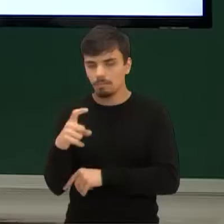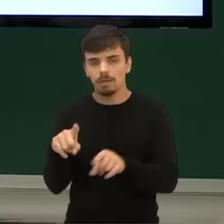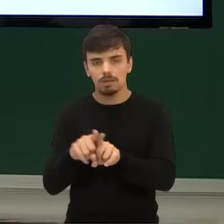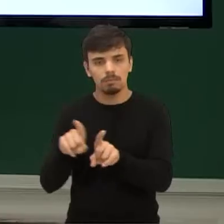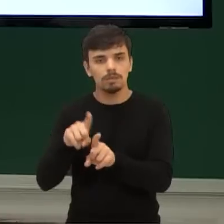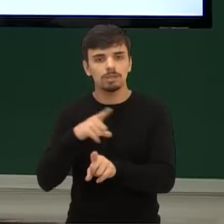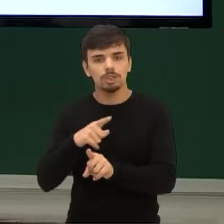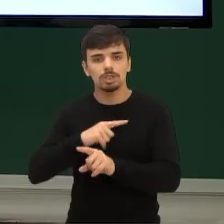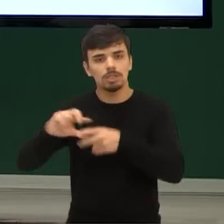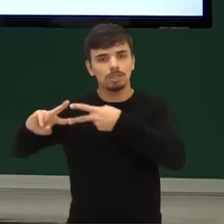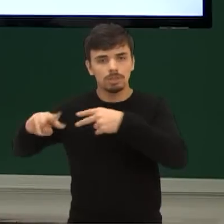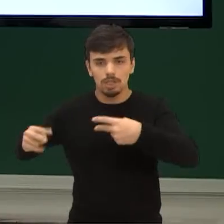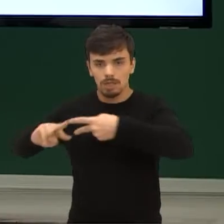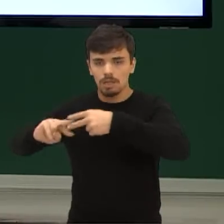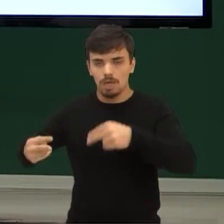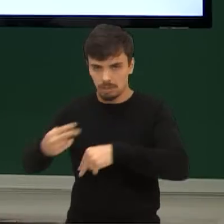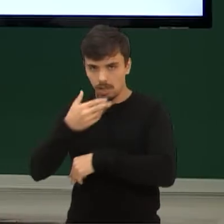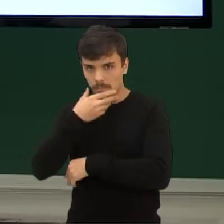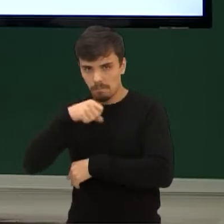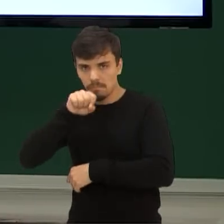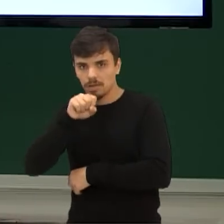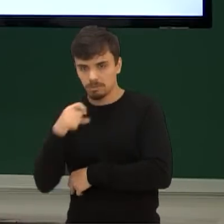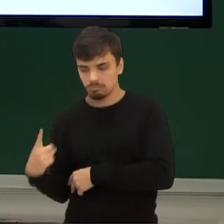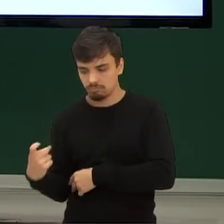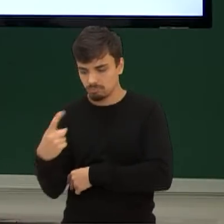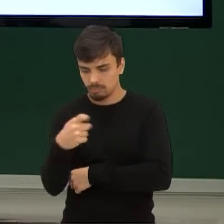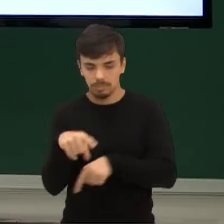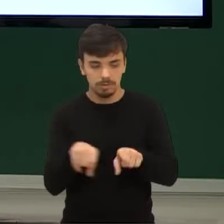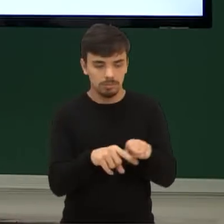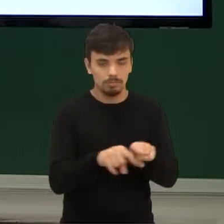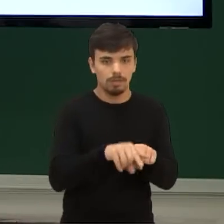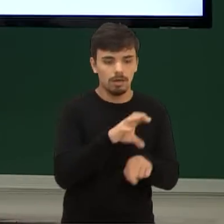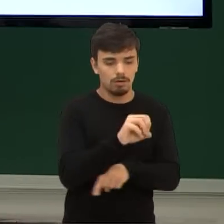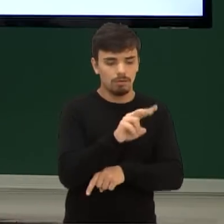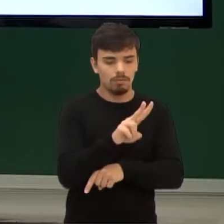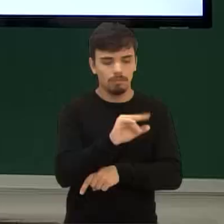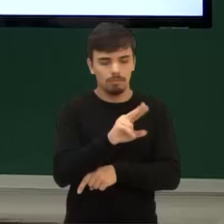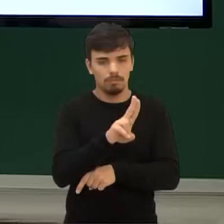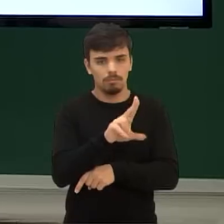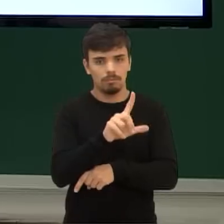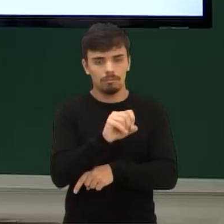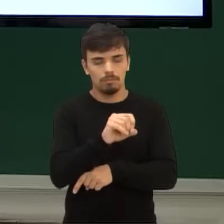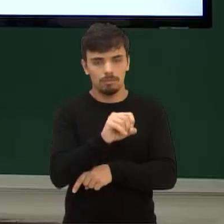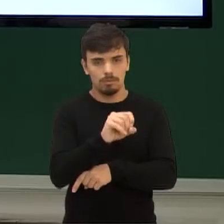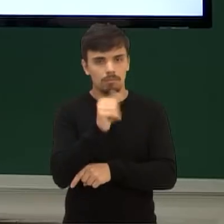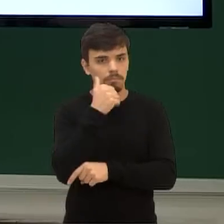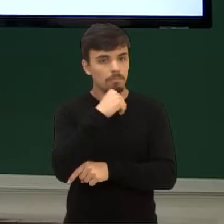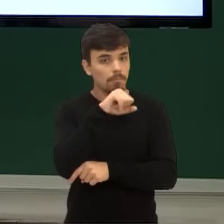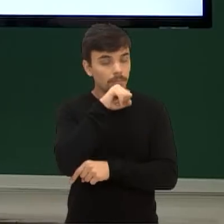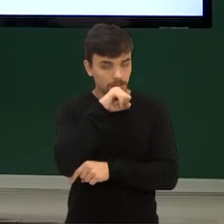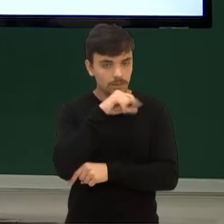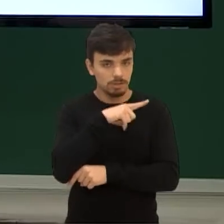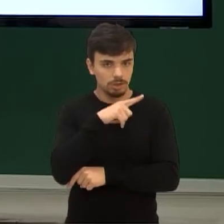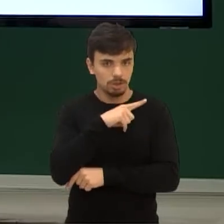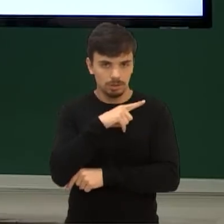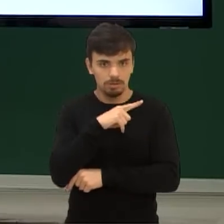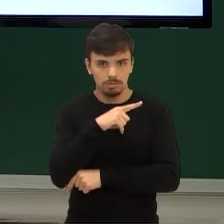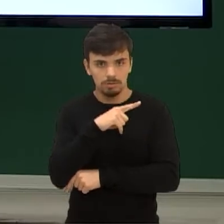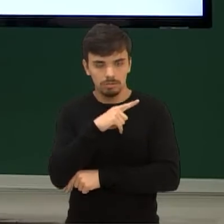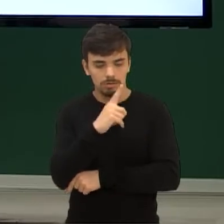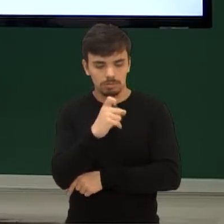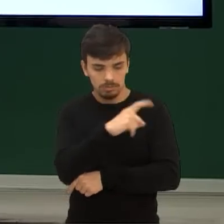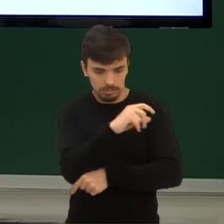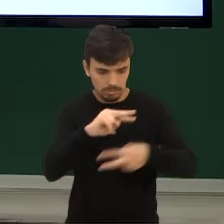carga genética herdada dele, o óvulo da nossa mãe, né, que é o gameta feminino, a carga